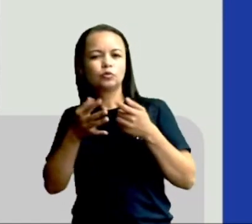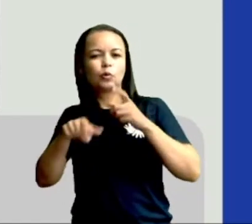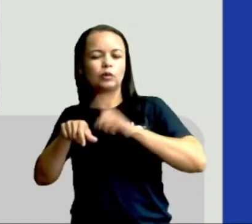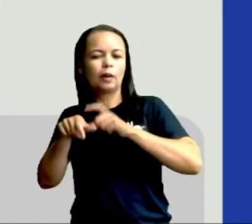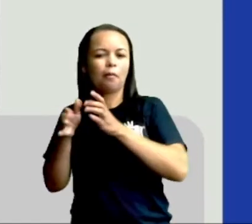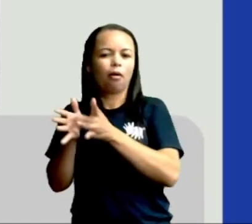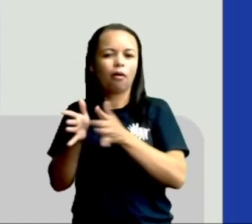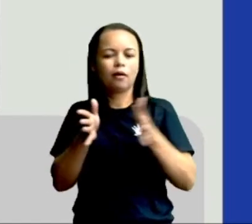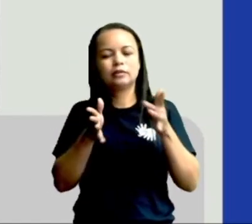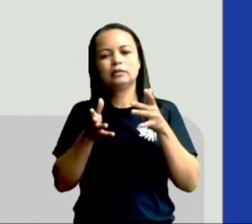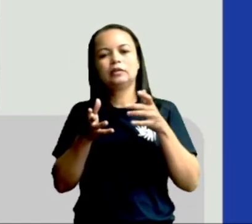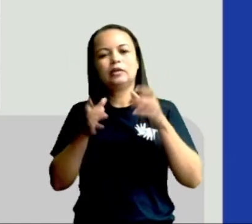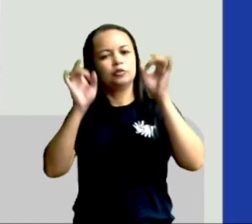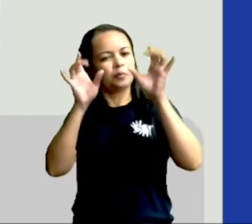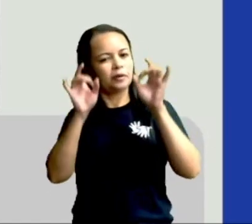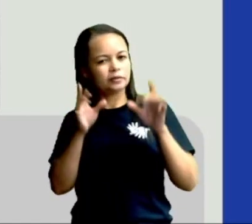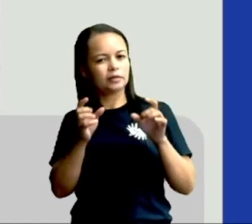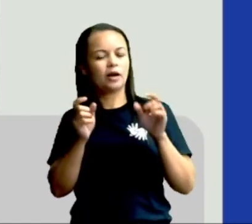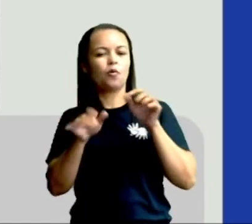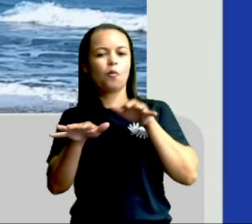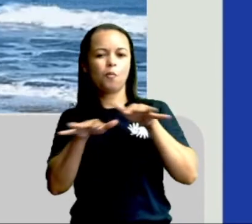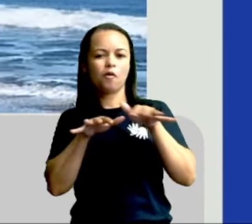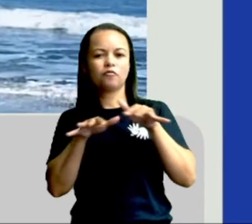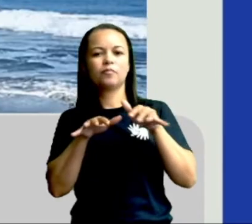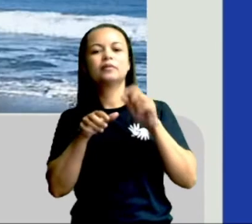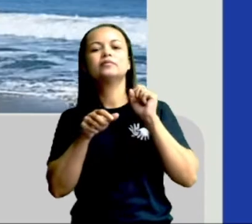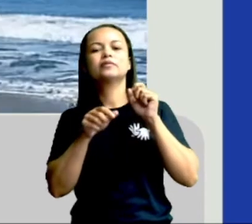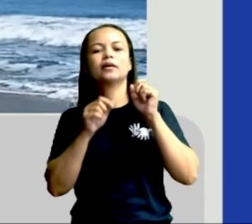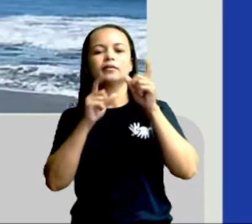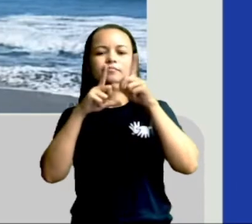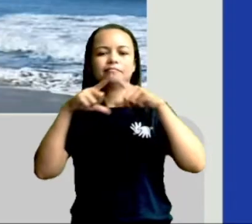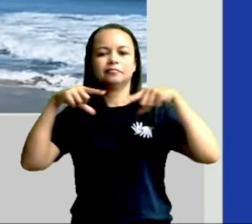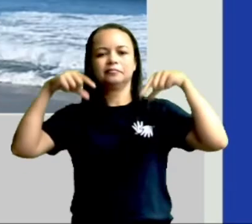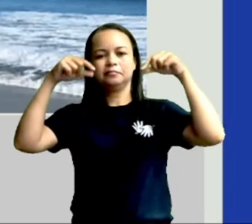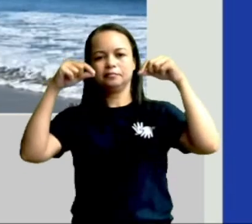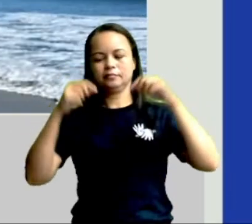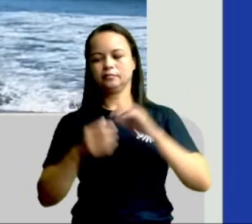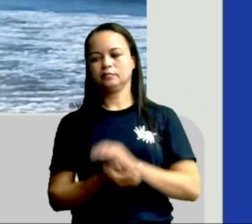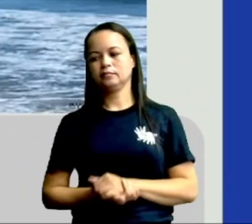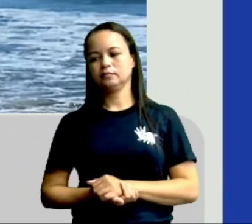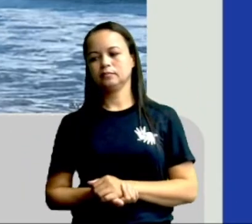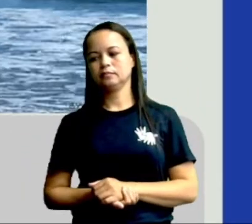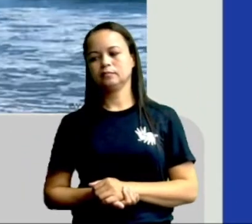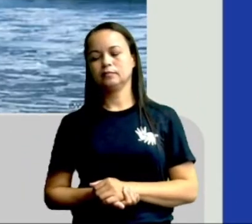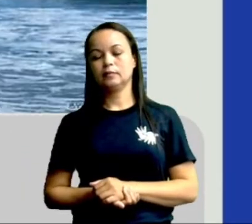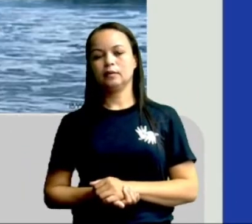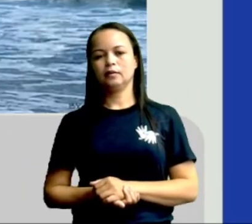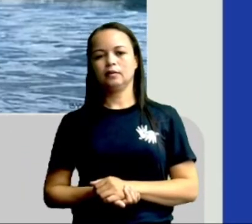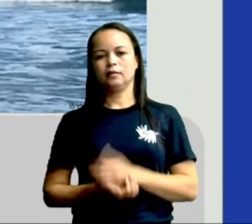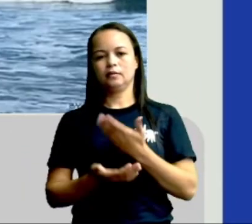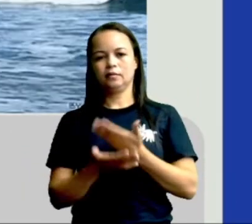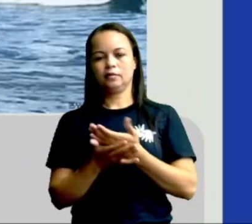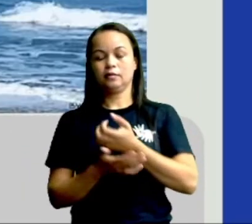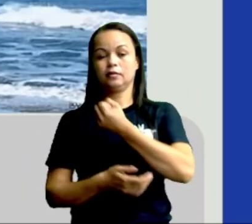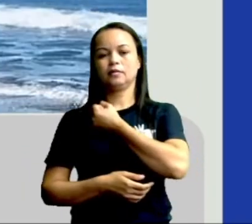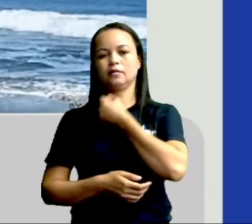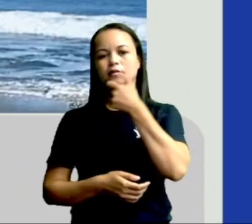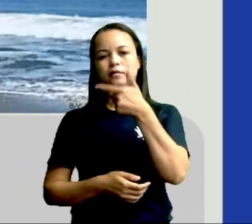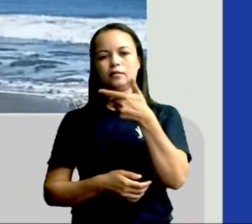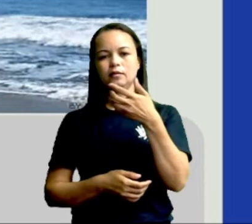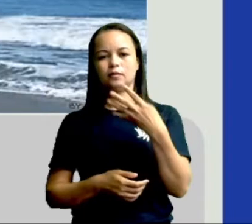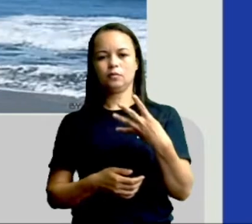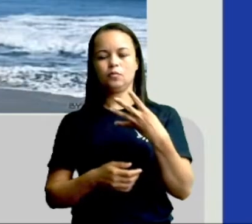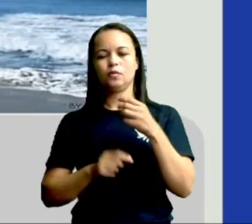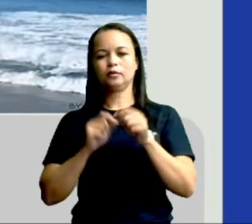através dos astros, em especial o movimento da Lua. Na aula número 24, nós vimos a construção